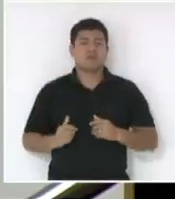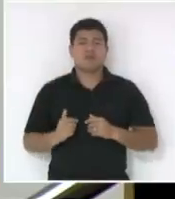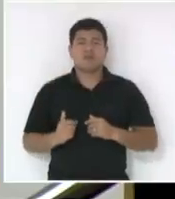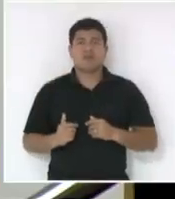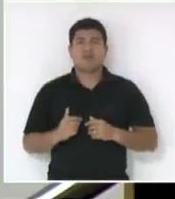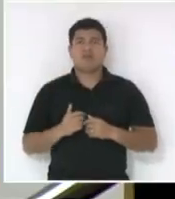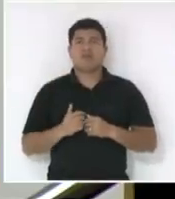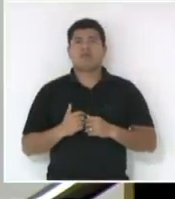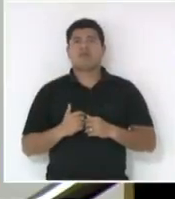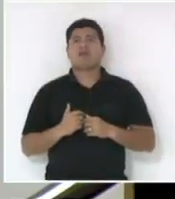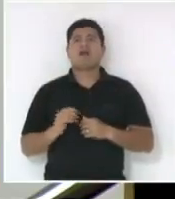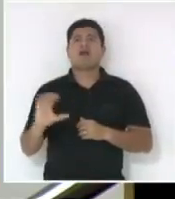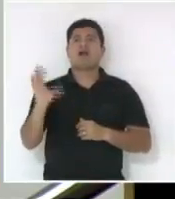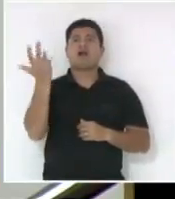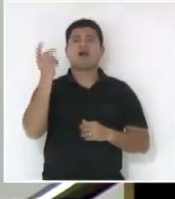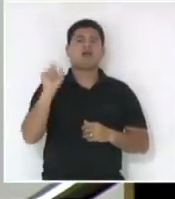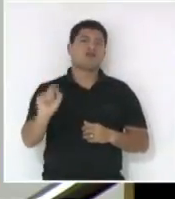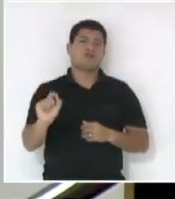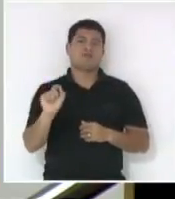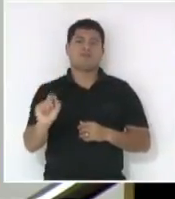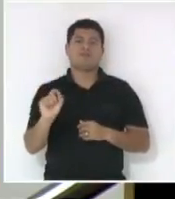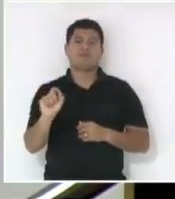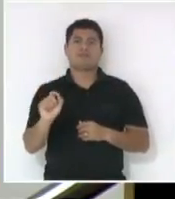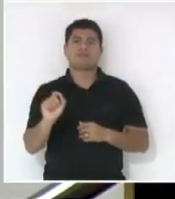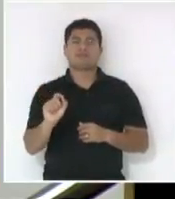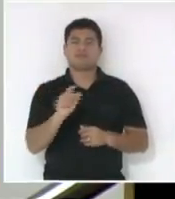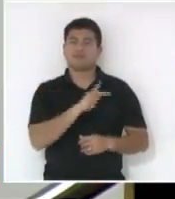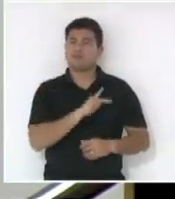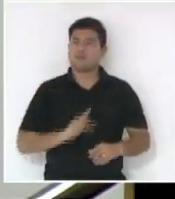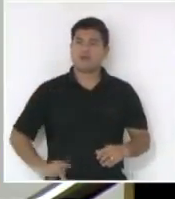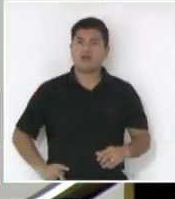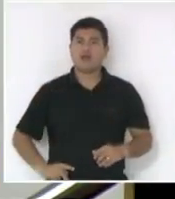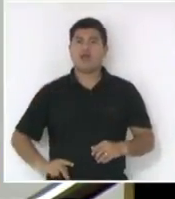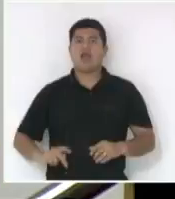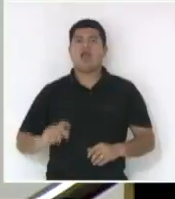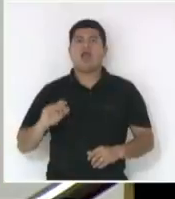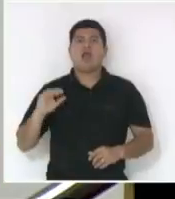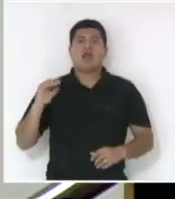Ocorre, senhor presidente, que a Justiça Federal de Itajaí